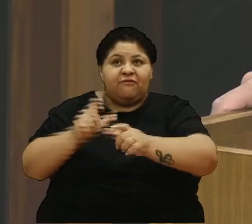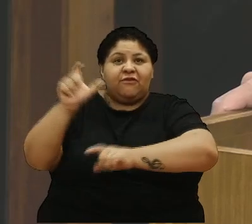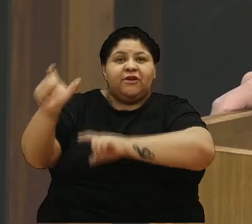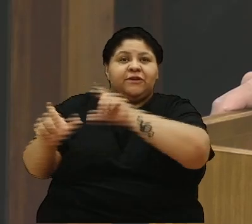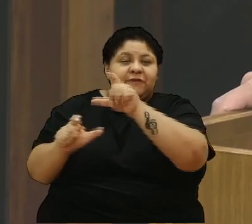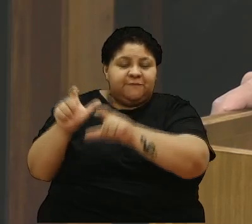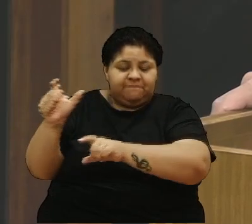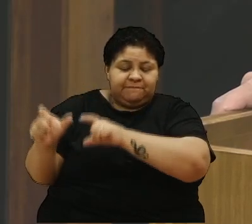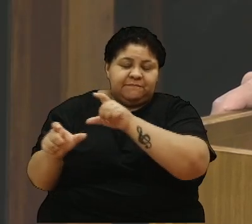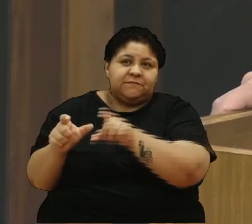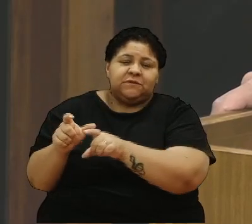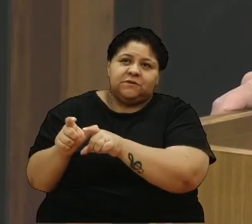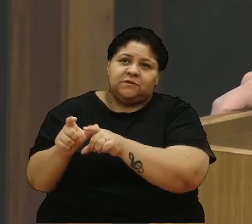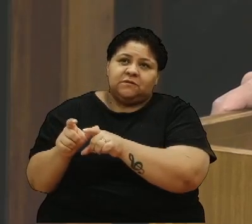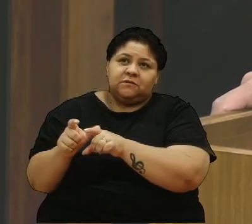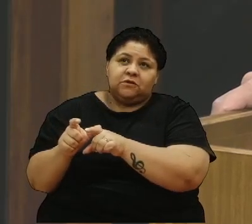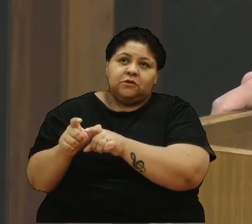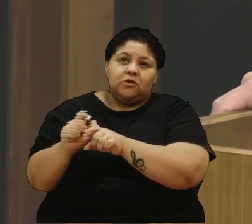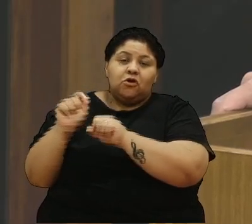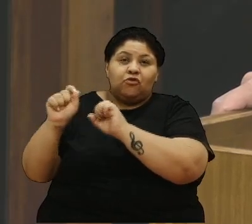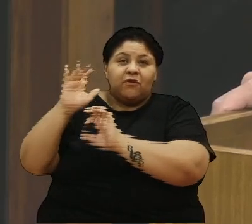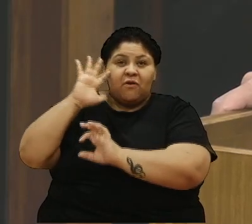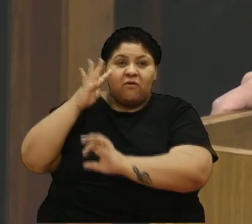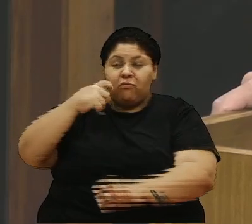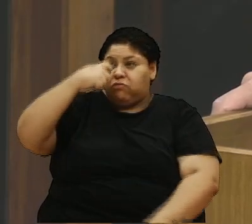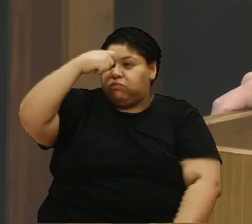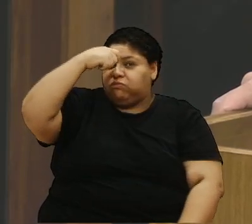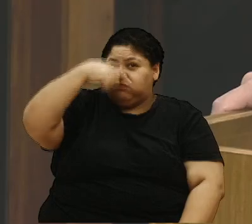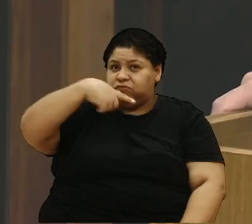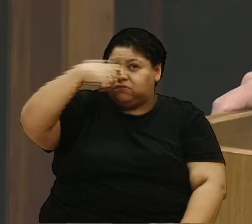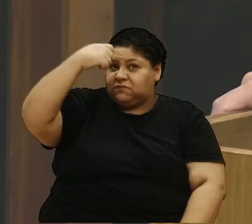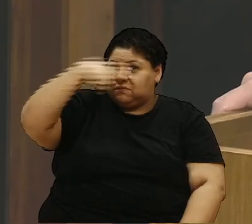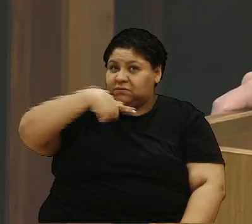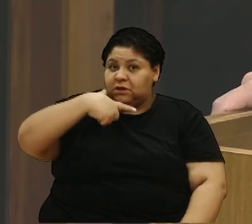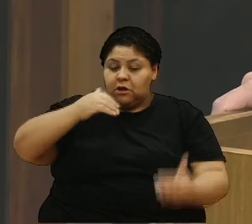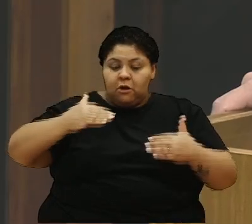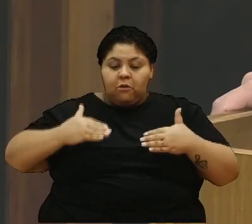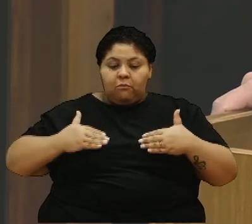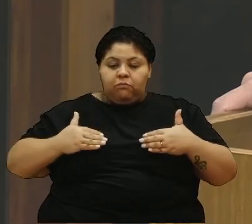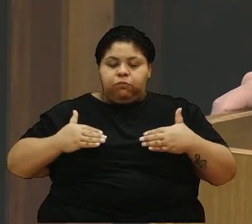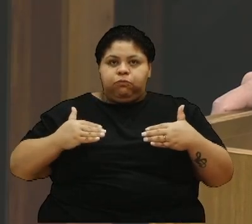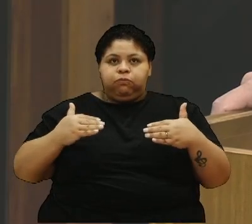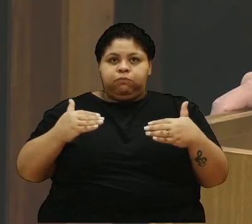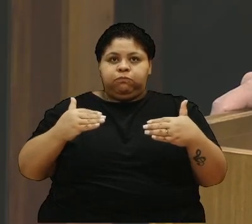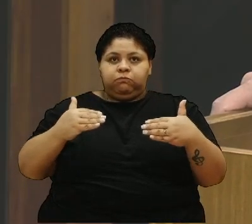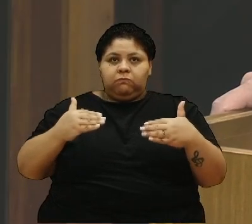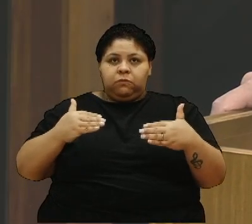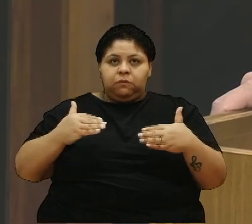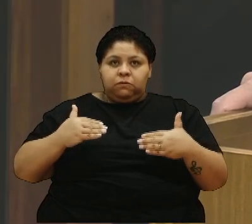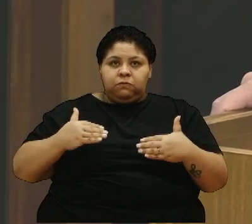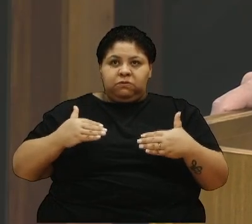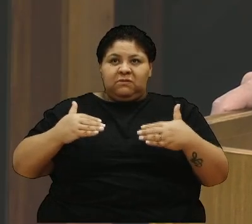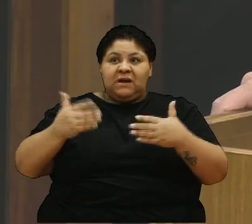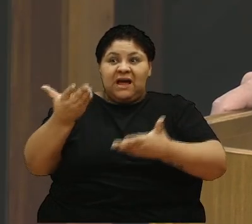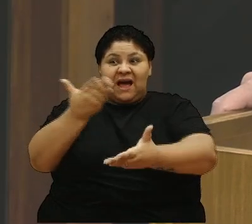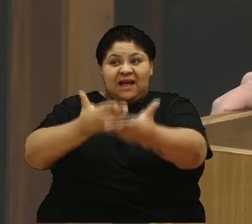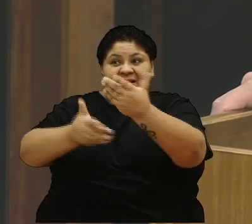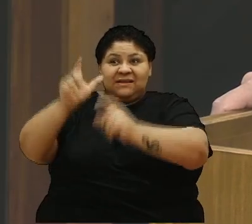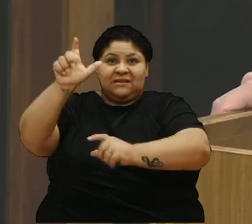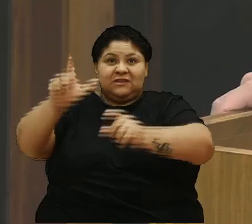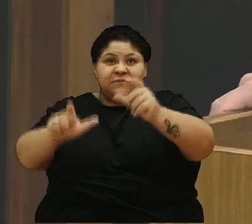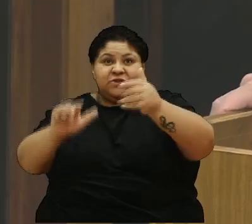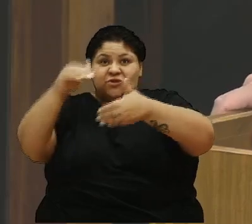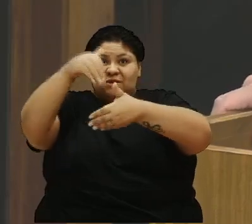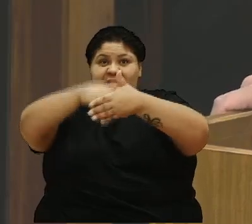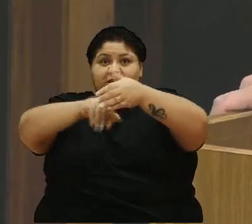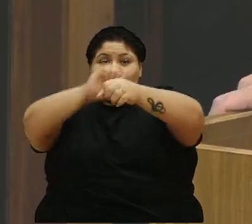quadro gripal, e de questões pulmonares, num ginásio. É o que está acontecendo